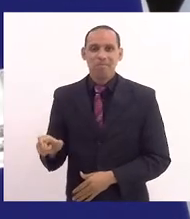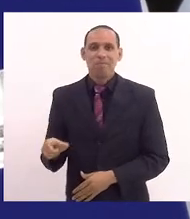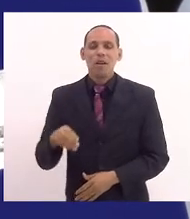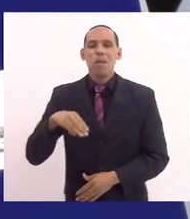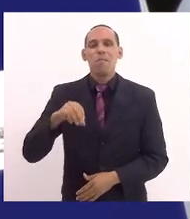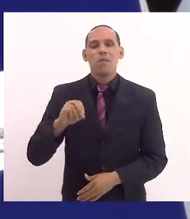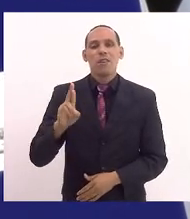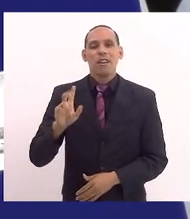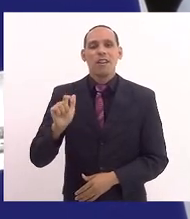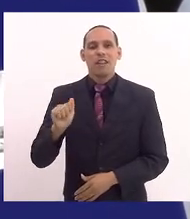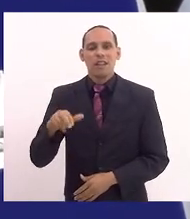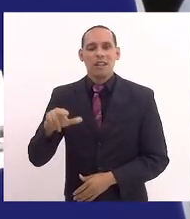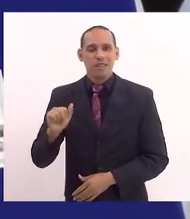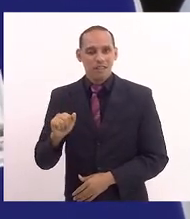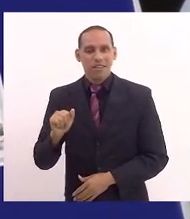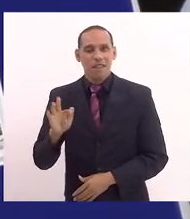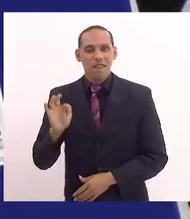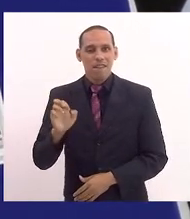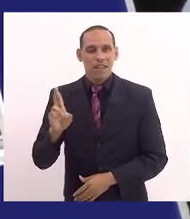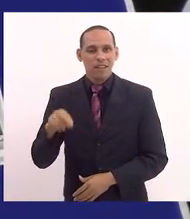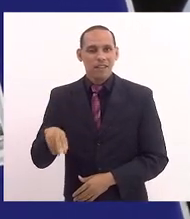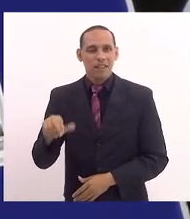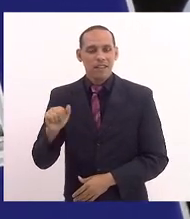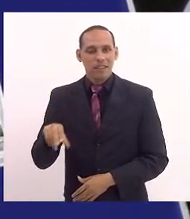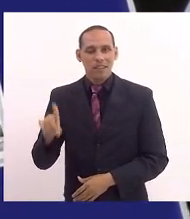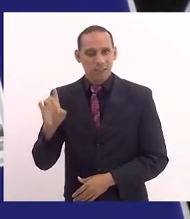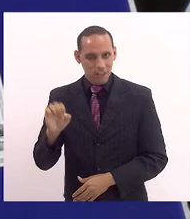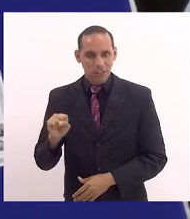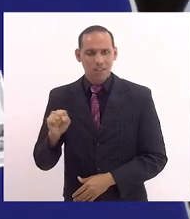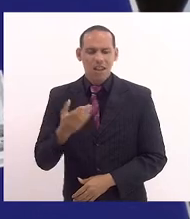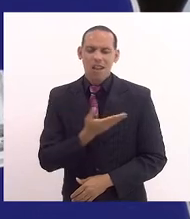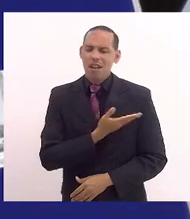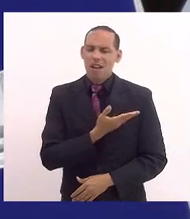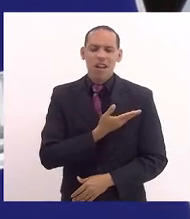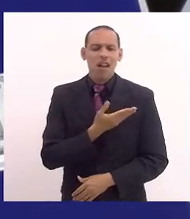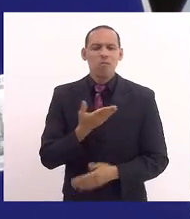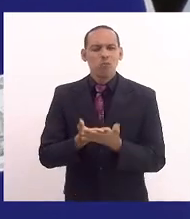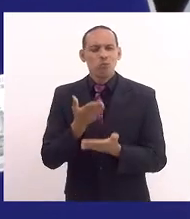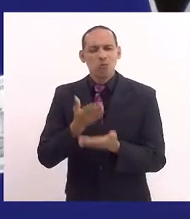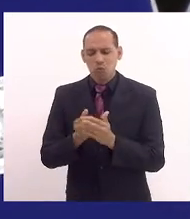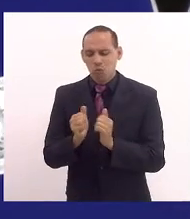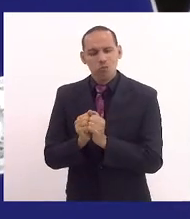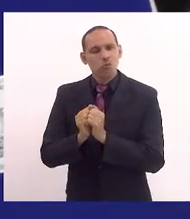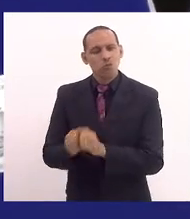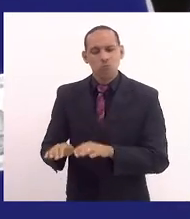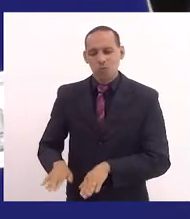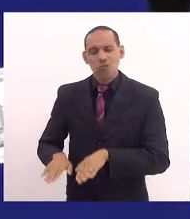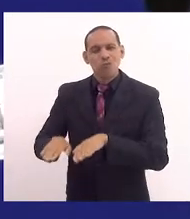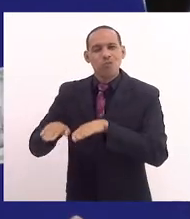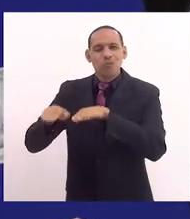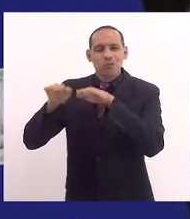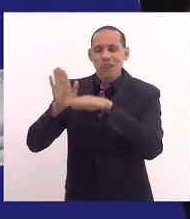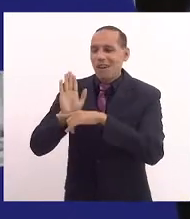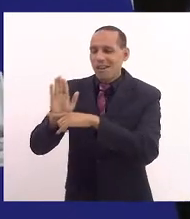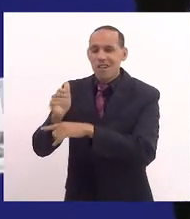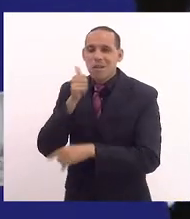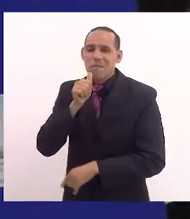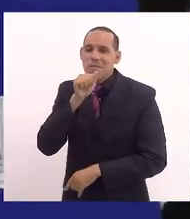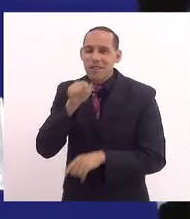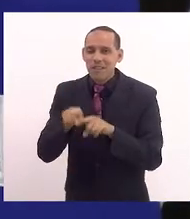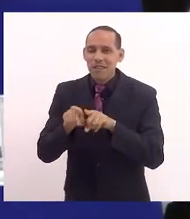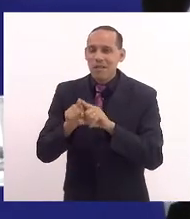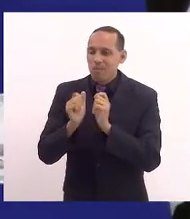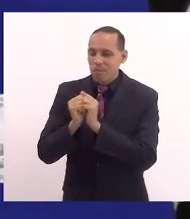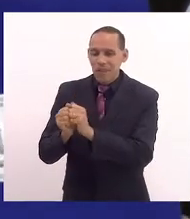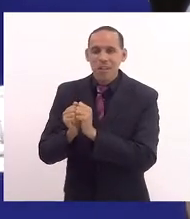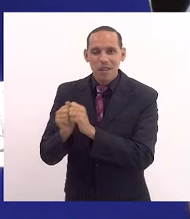Morgana Fernandes, uma grande amiga minha também, que estudou comigo desde criança e acompanhou, ajudou minha mãe, sempre esteve por perto.